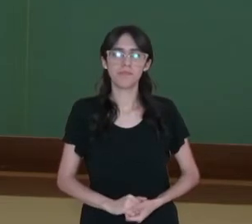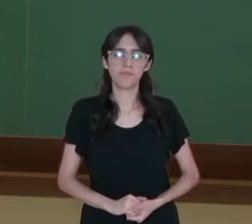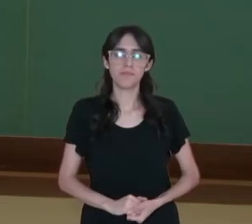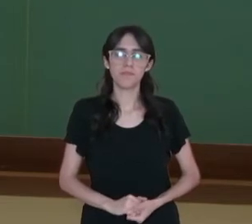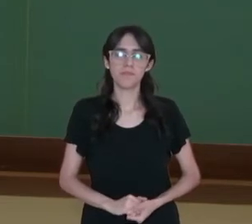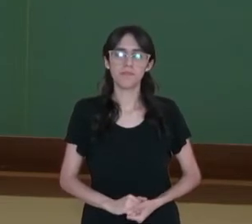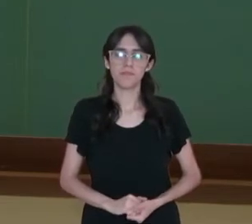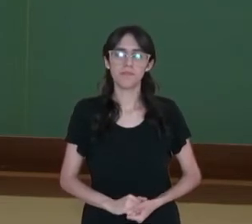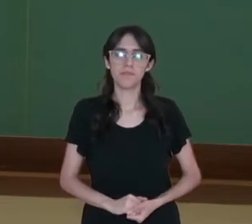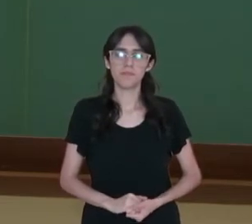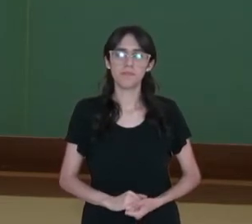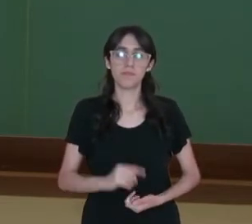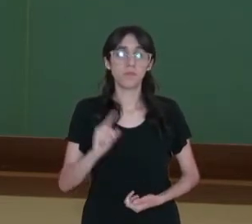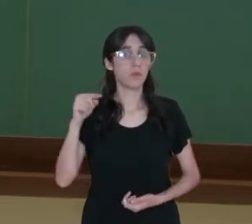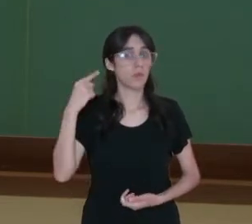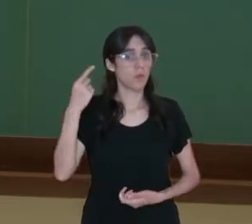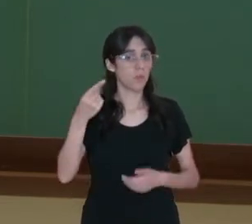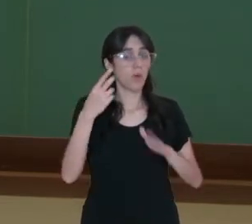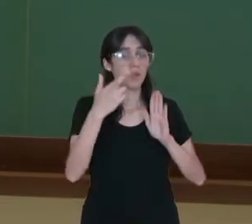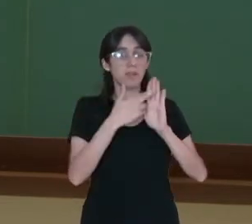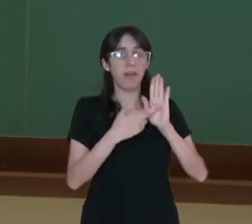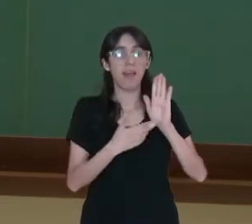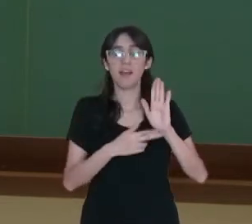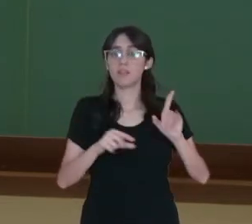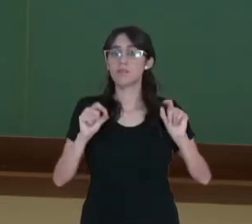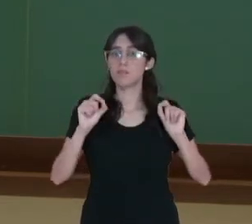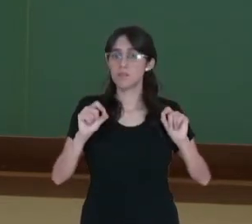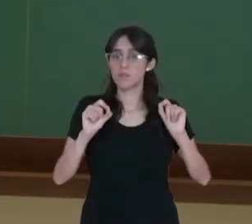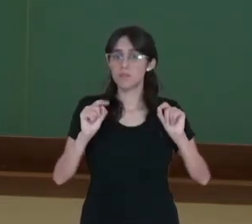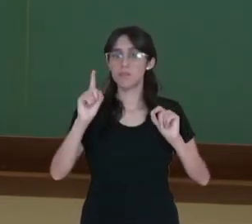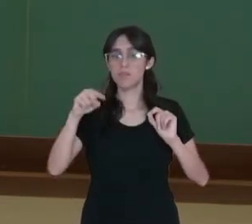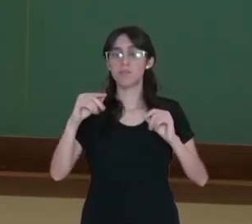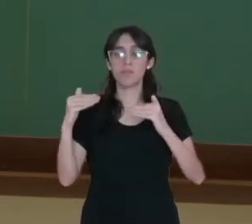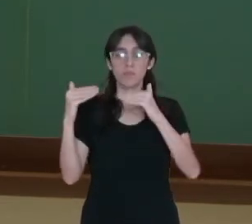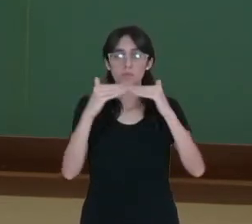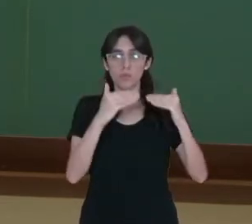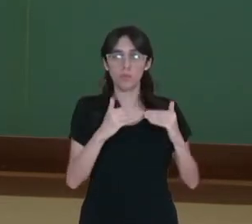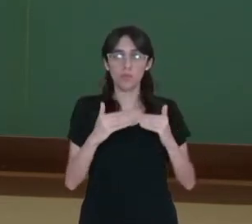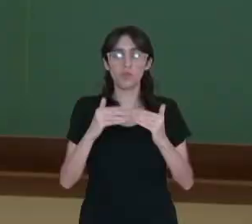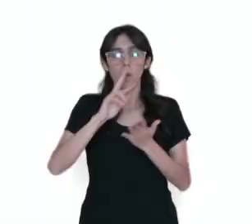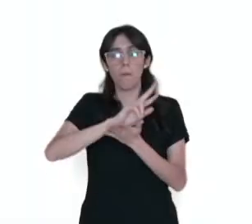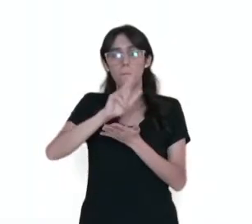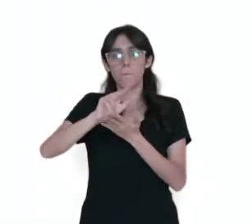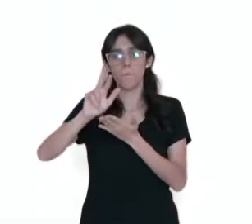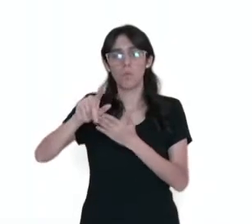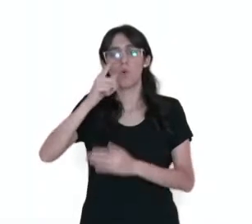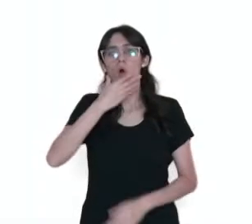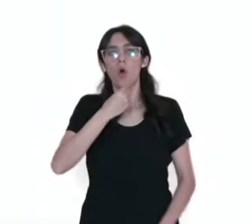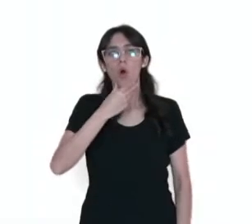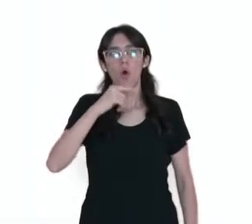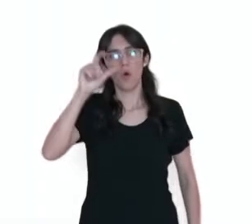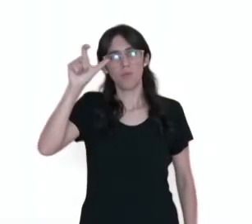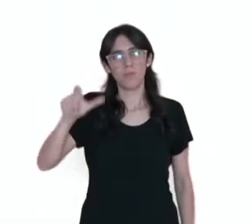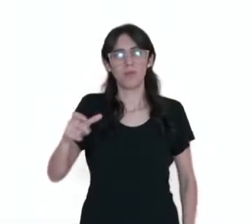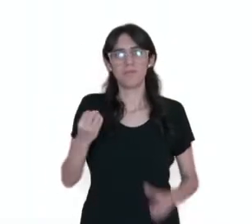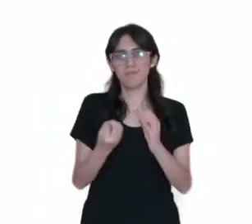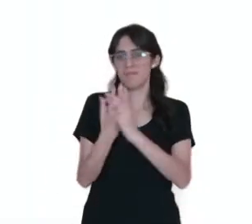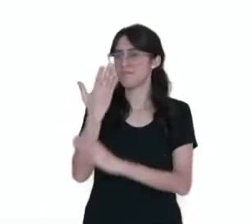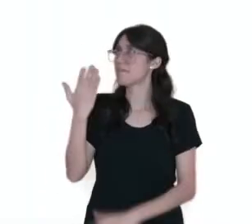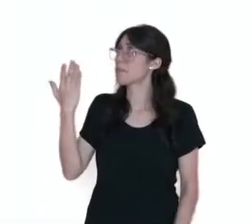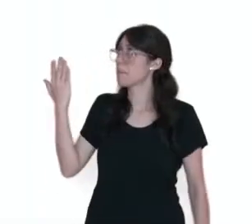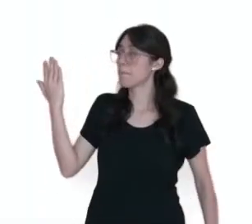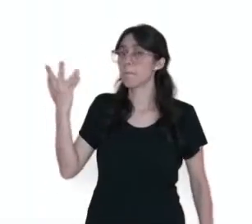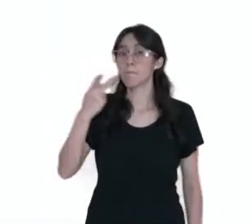A próxima regra, então, a próxima lei, é a lei das proporções múltiplas, que é do John Dalton, e fala o seguinte: o